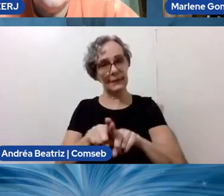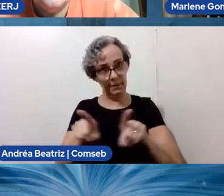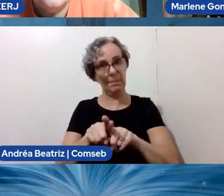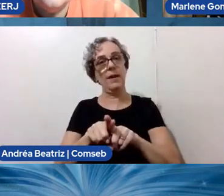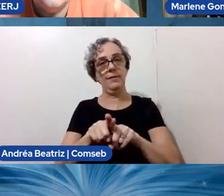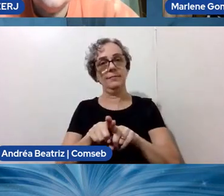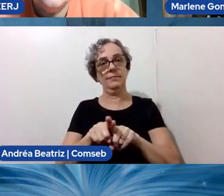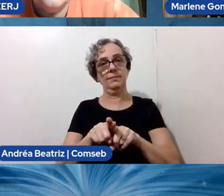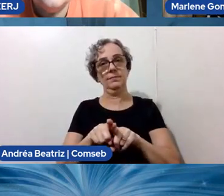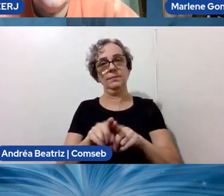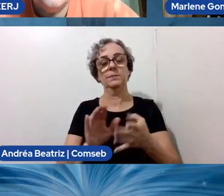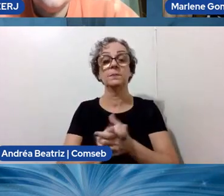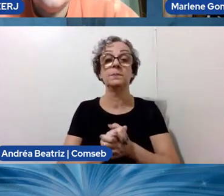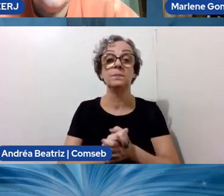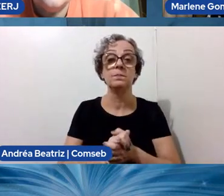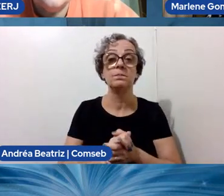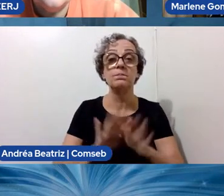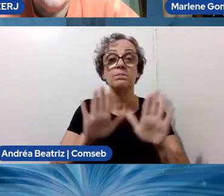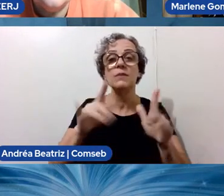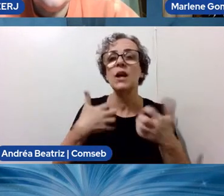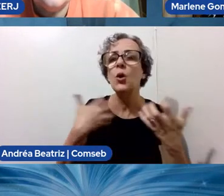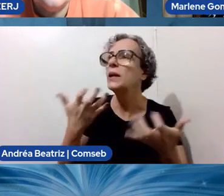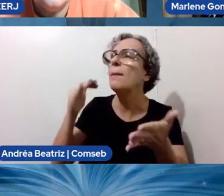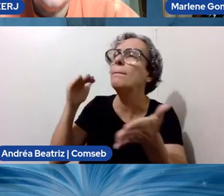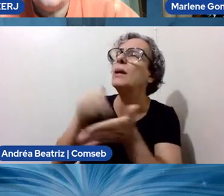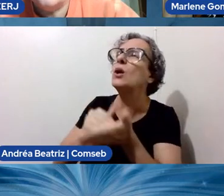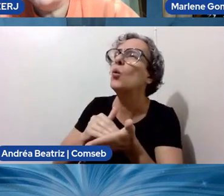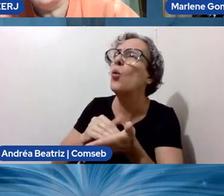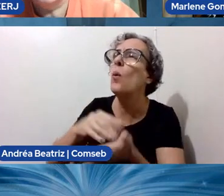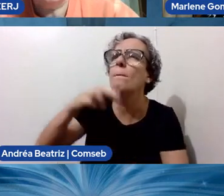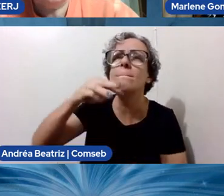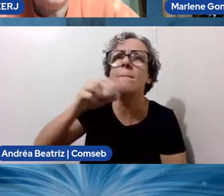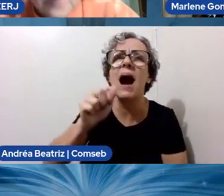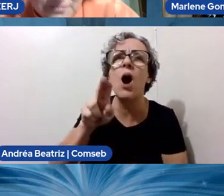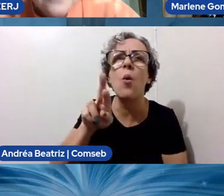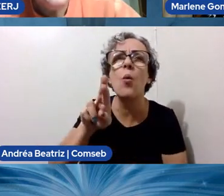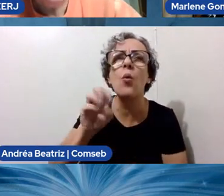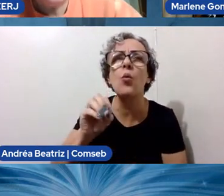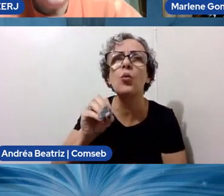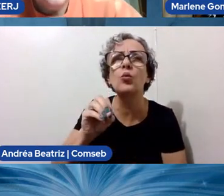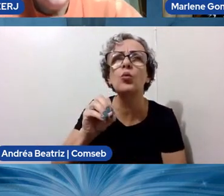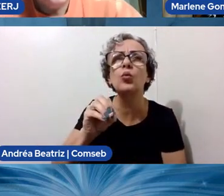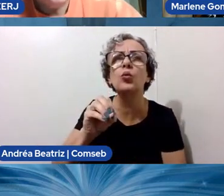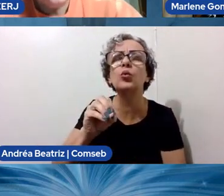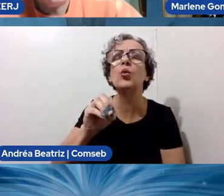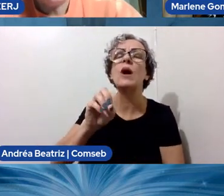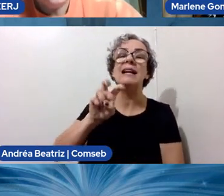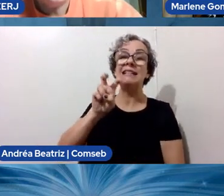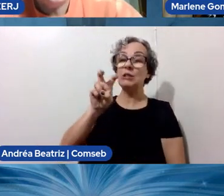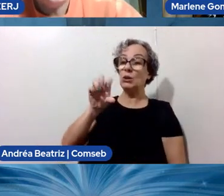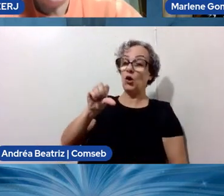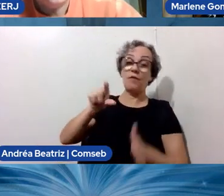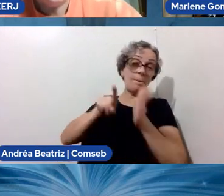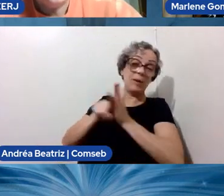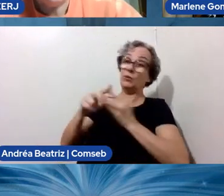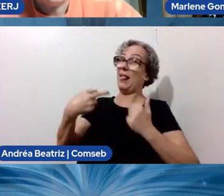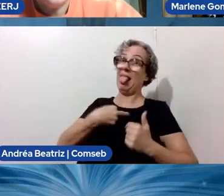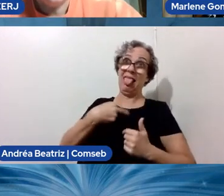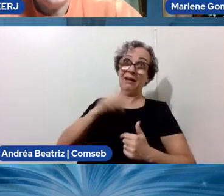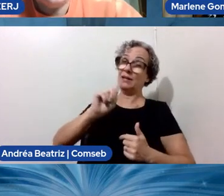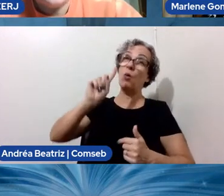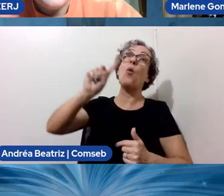Cris, eu sugeriria fazer essa última do Mauro Paiva e a gente encerra, deixamos a 59, que ainda a gente pode abordar num outro